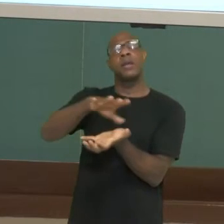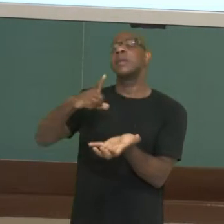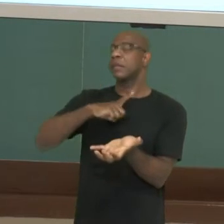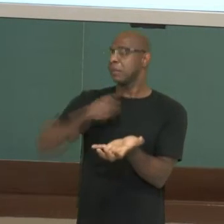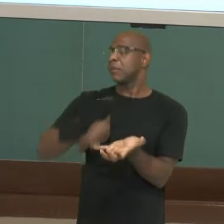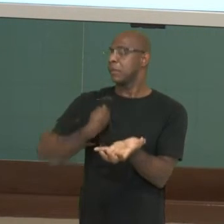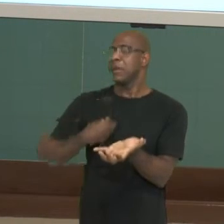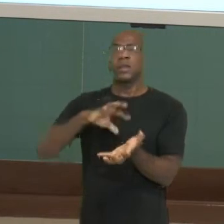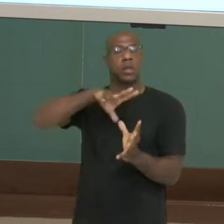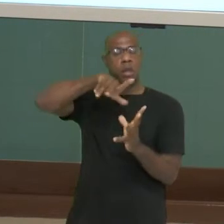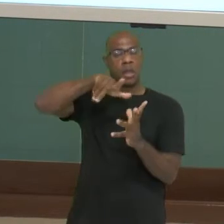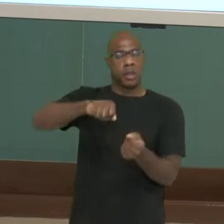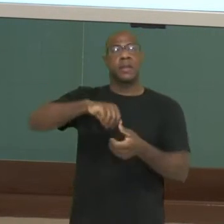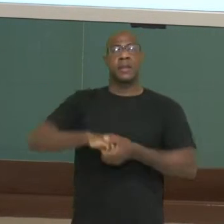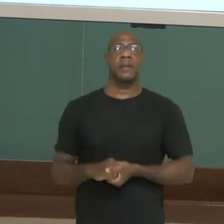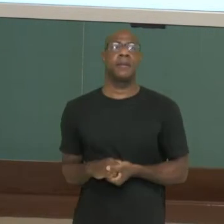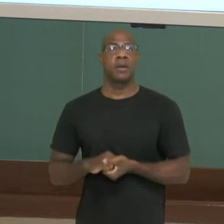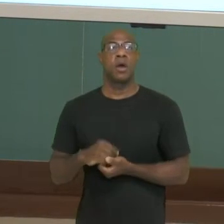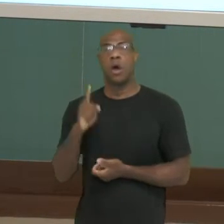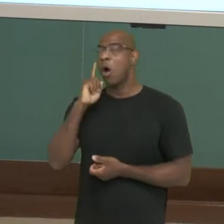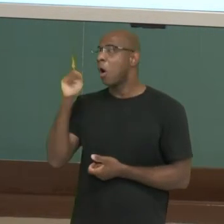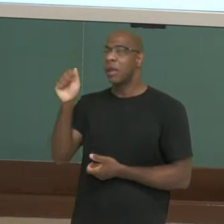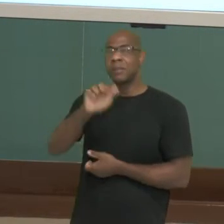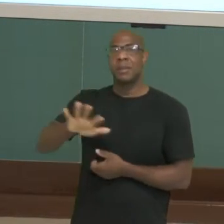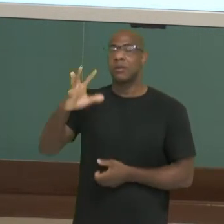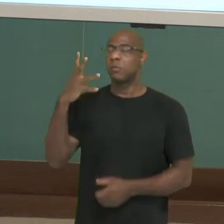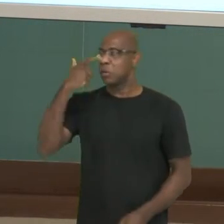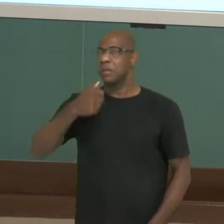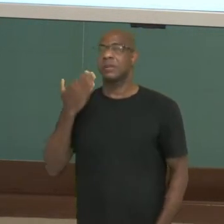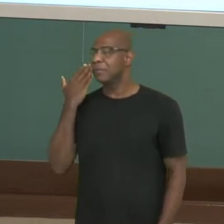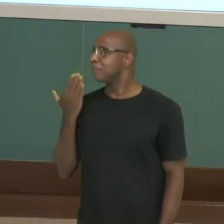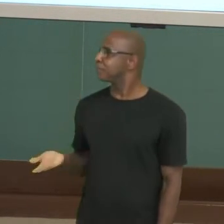na Terra. Olhem que imagem linda.